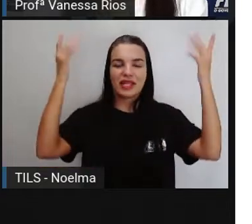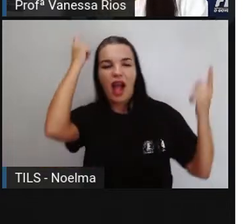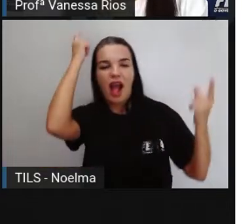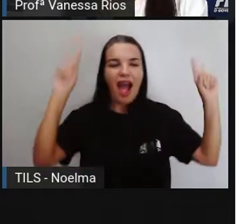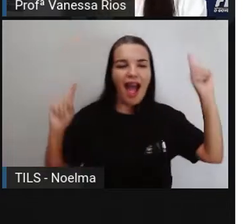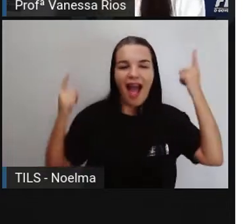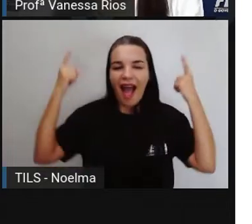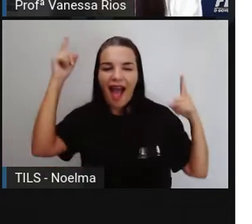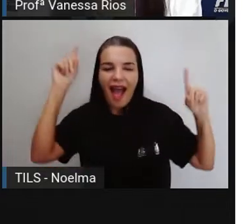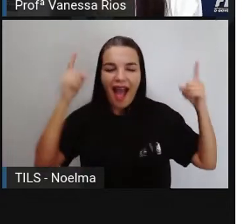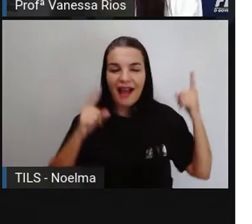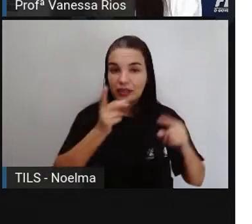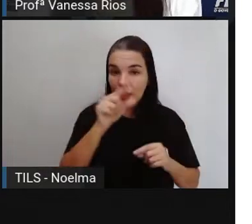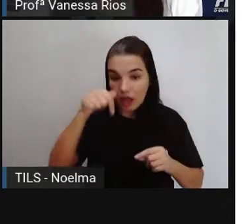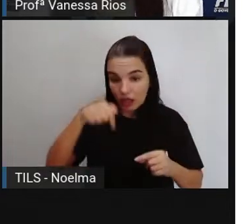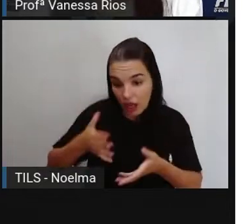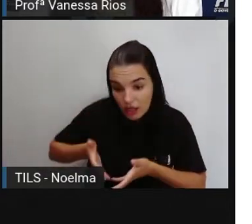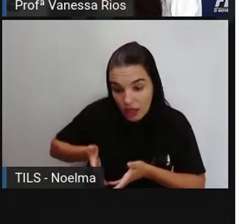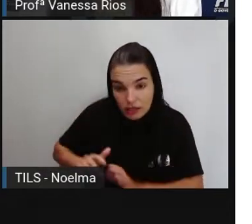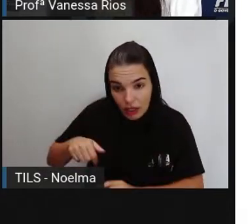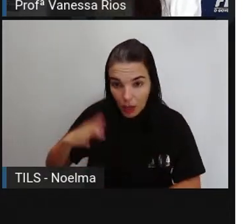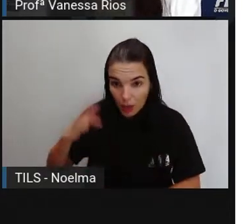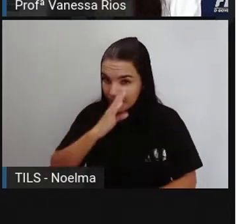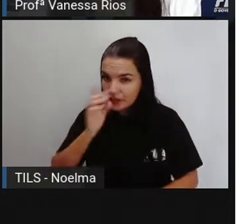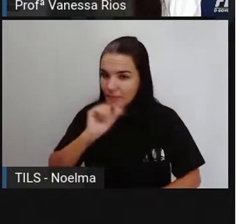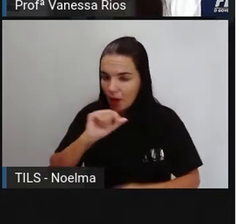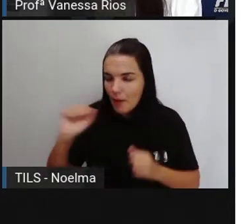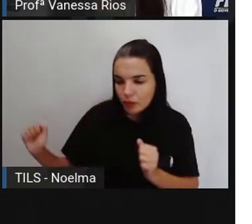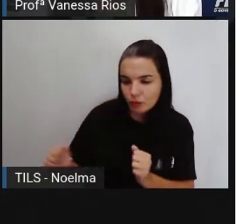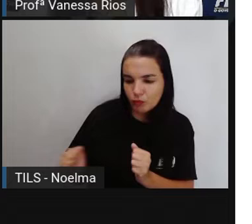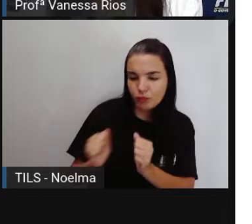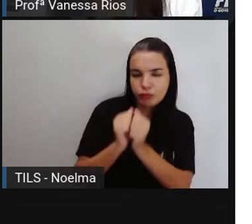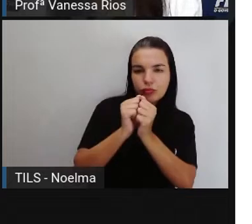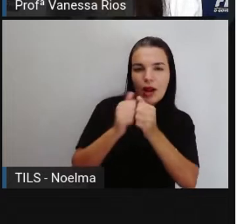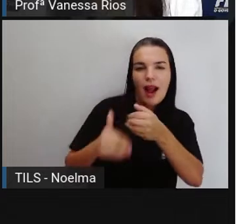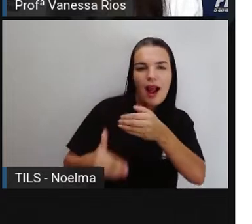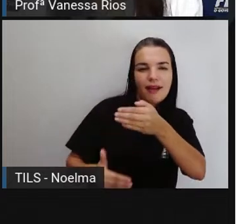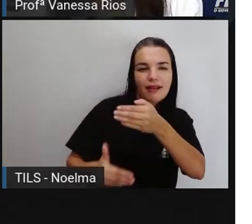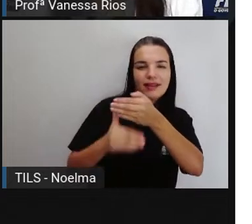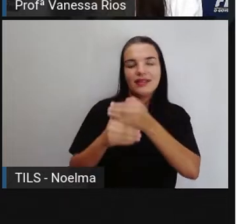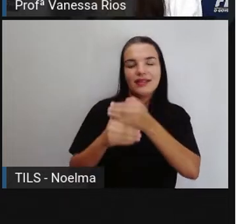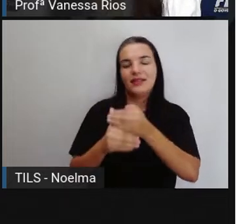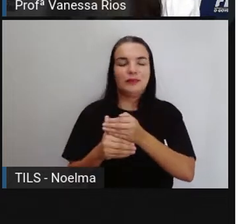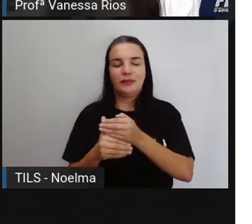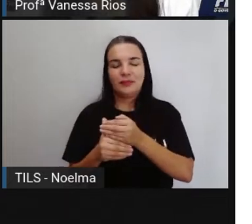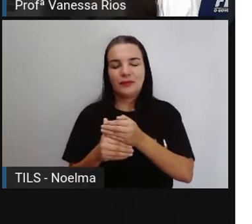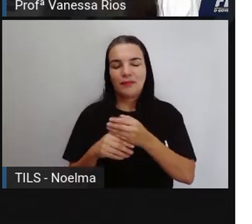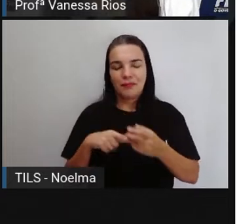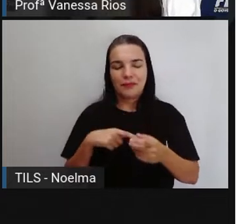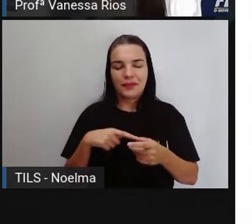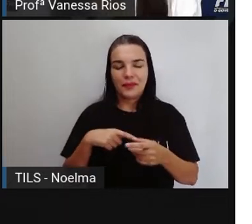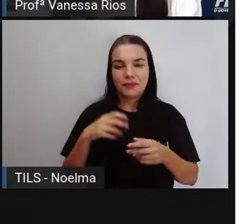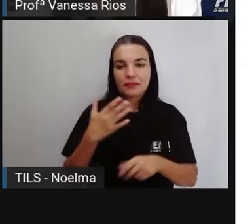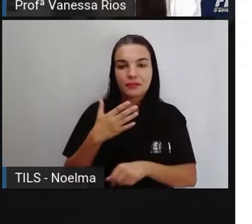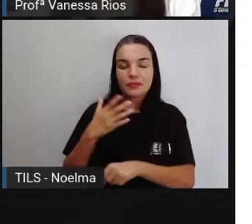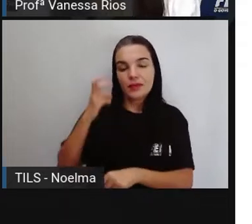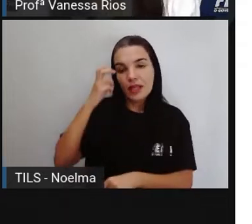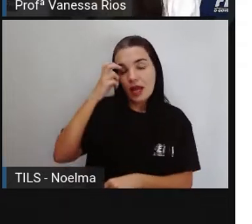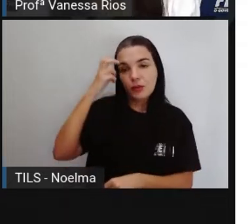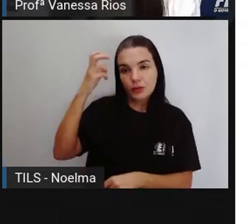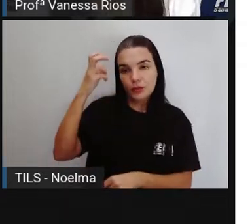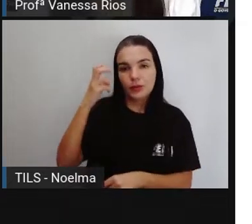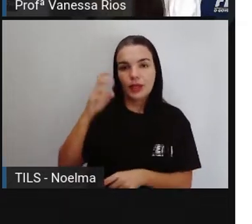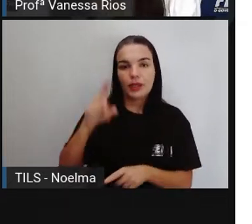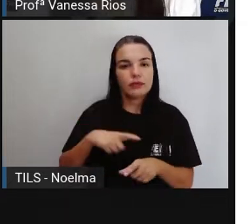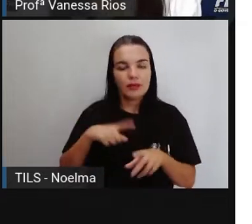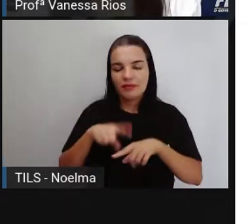origem brasileira, mas foi incorporada aos costumes brasileiros e enriquecido aí, né, com toda a